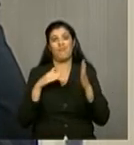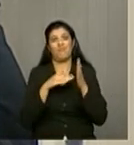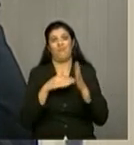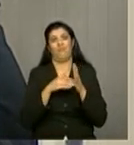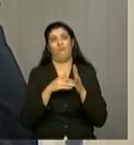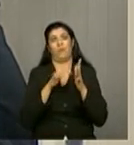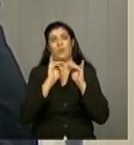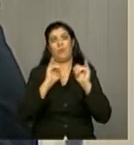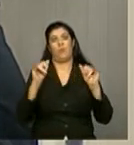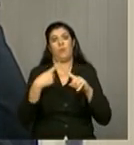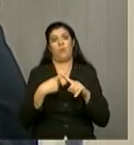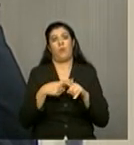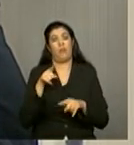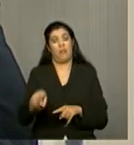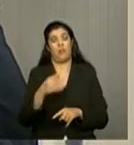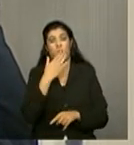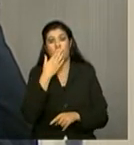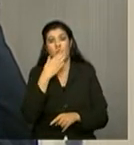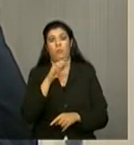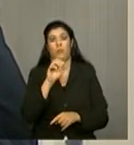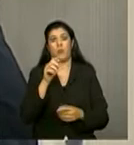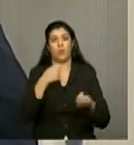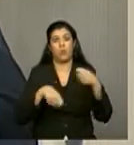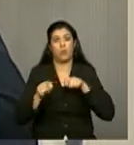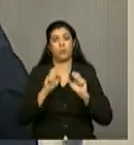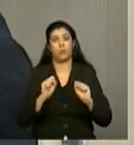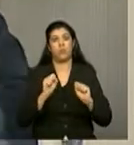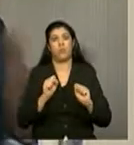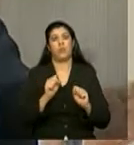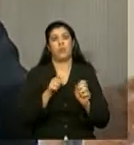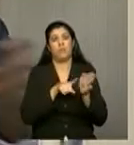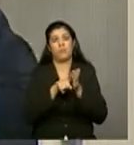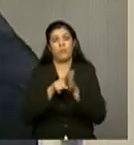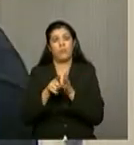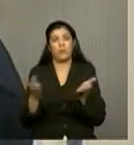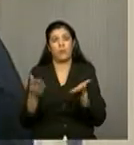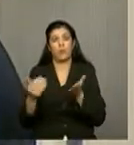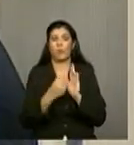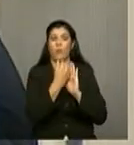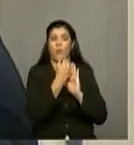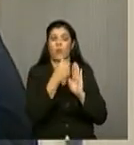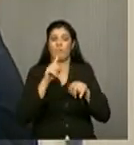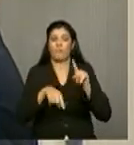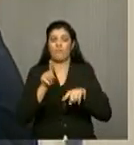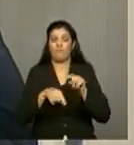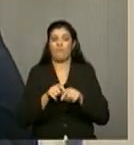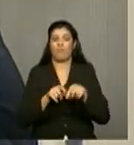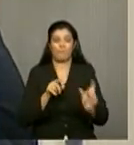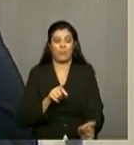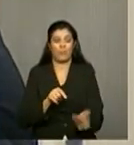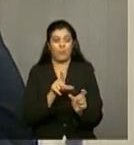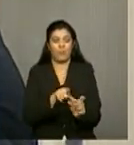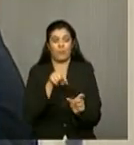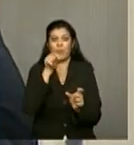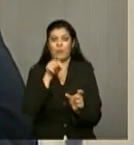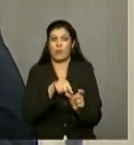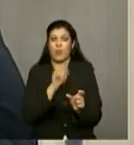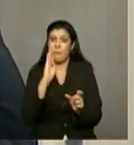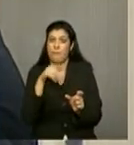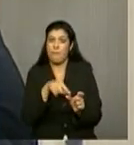porque essa substância que poderia ser buscada ea oi em material biológico se tente poderia resultar